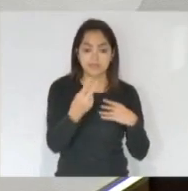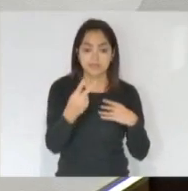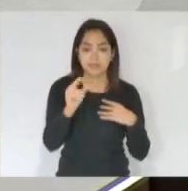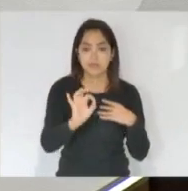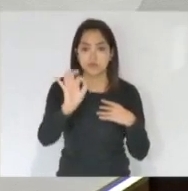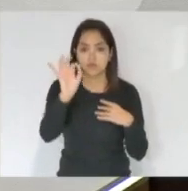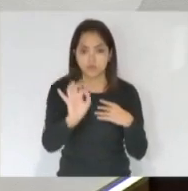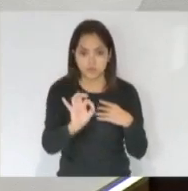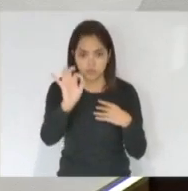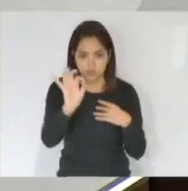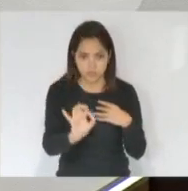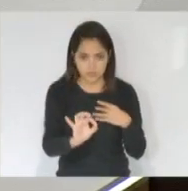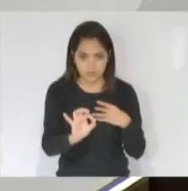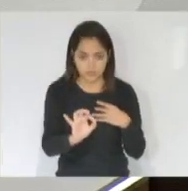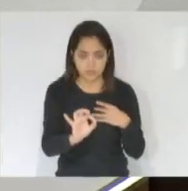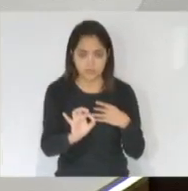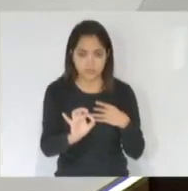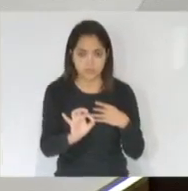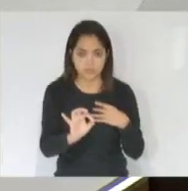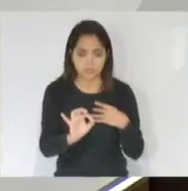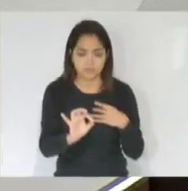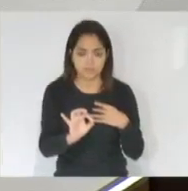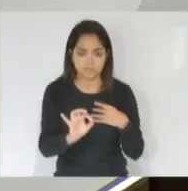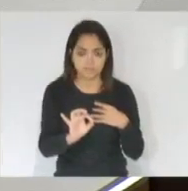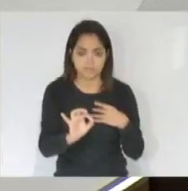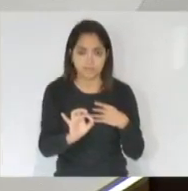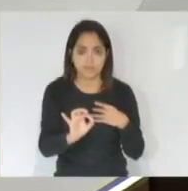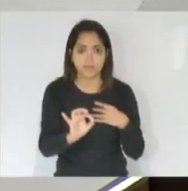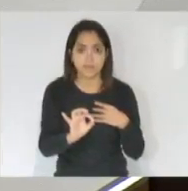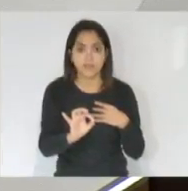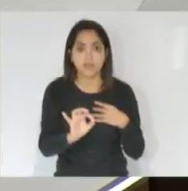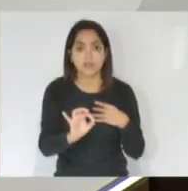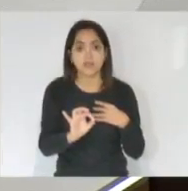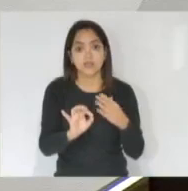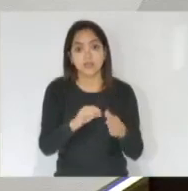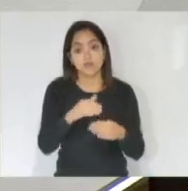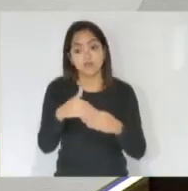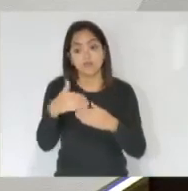médio dos leitos. E fora do período de férias,